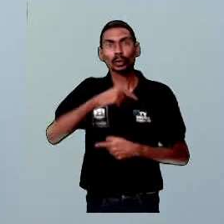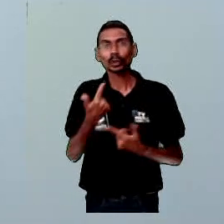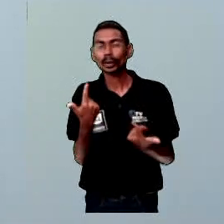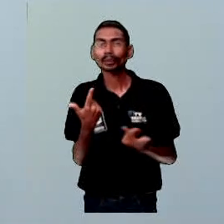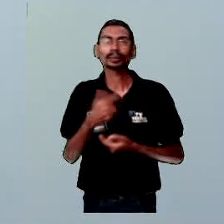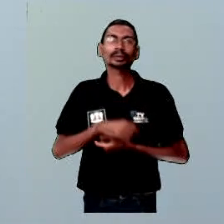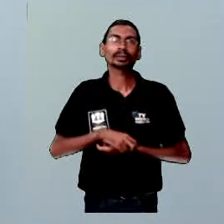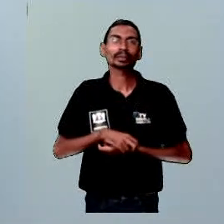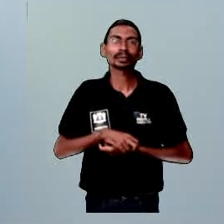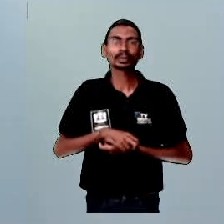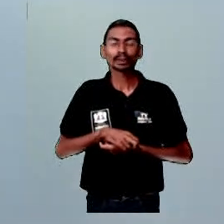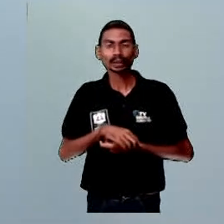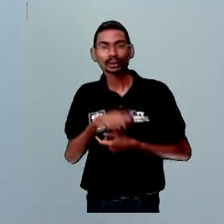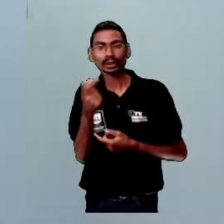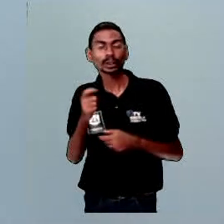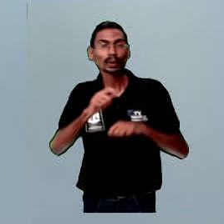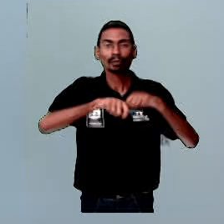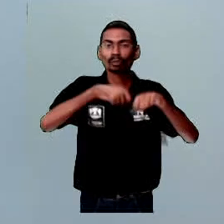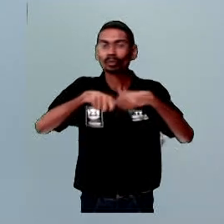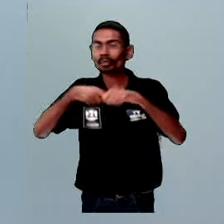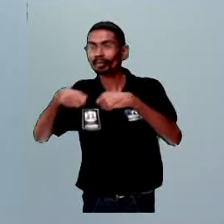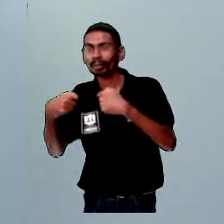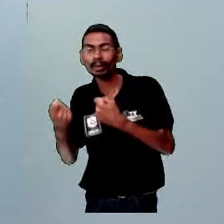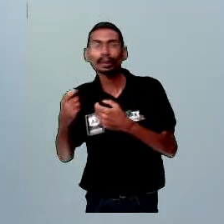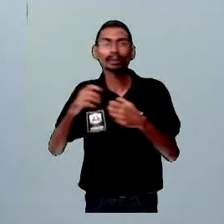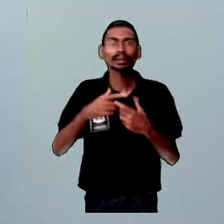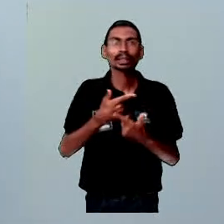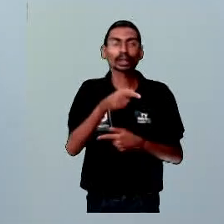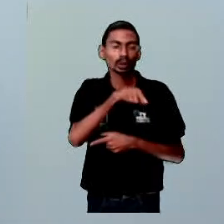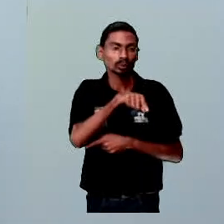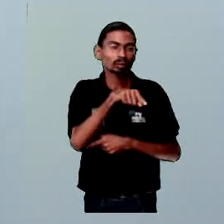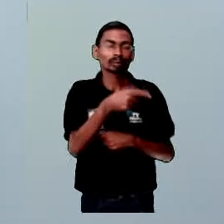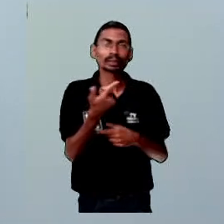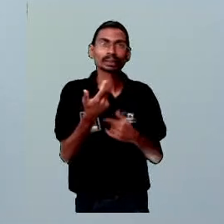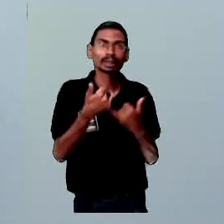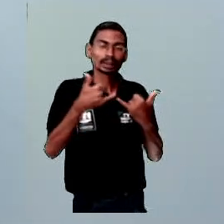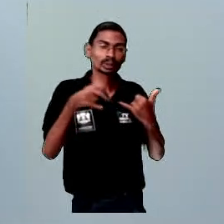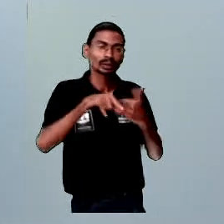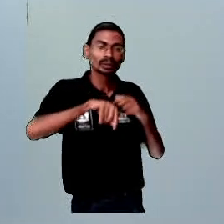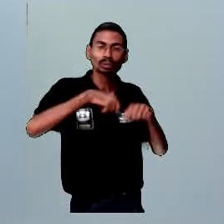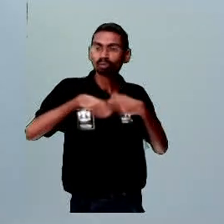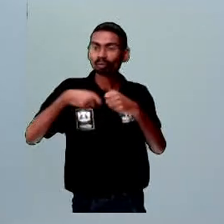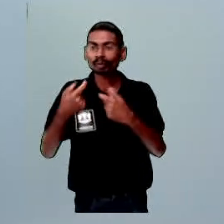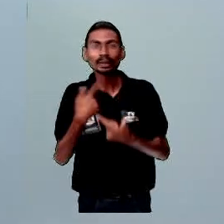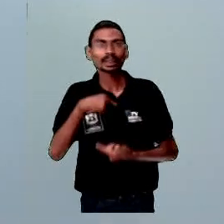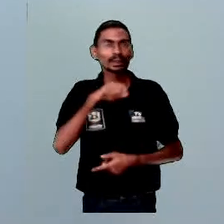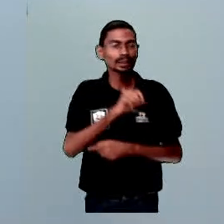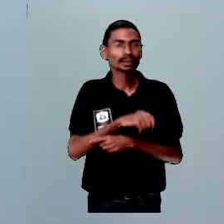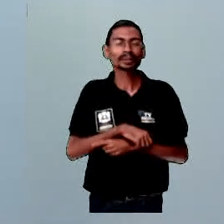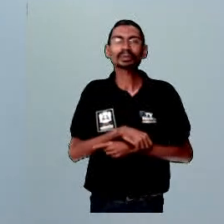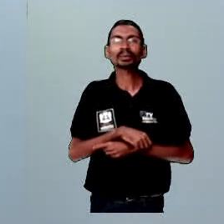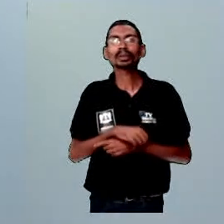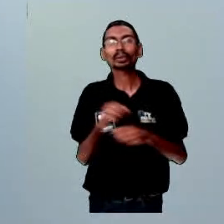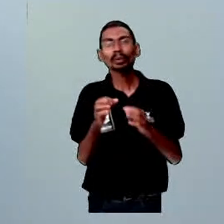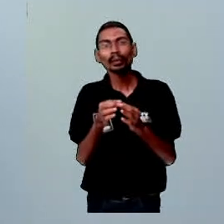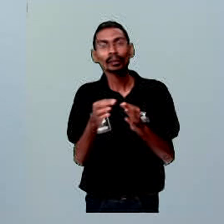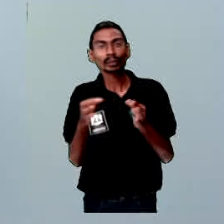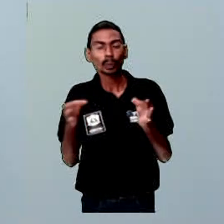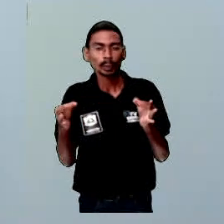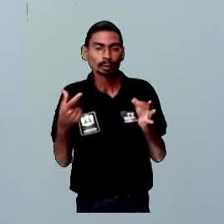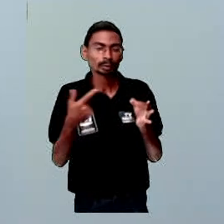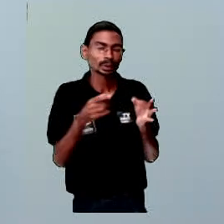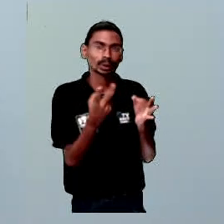identificar o comprimento. Então as cordas eram dadas os nós com um tamanho idêntico, né, com os tamanhos